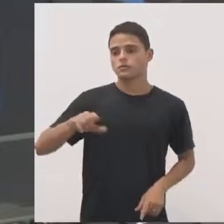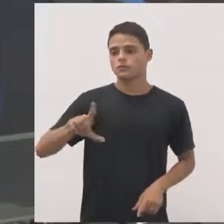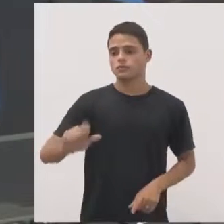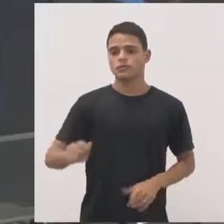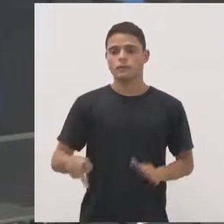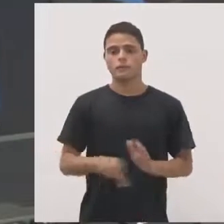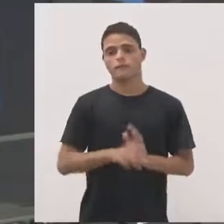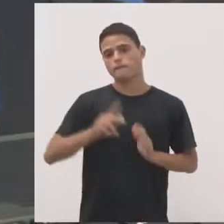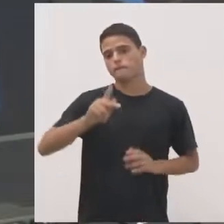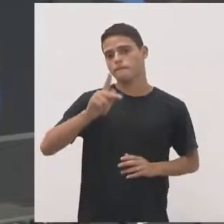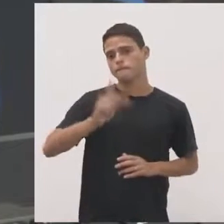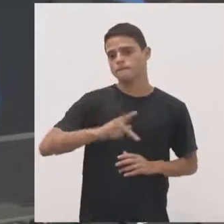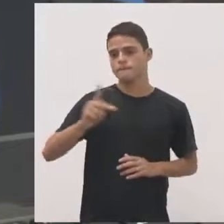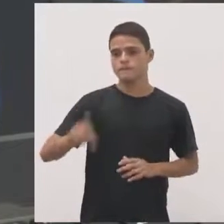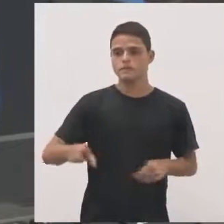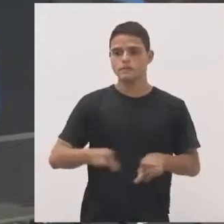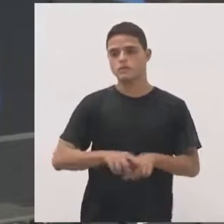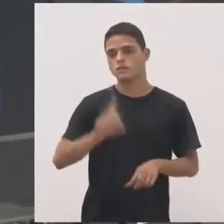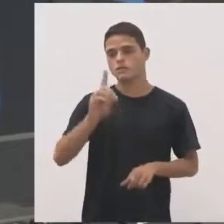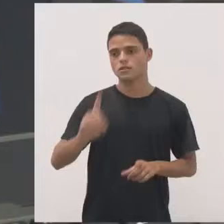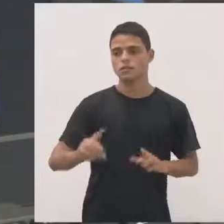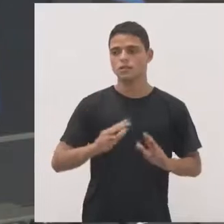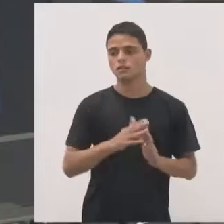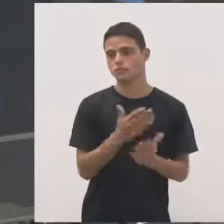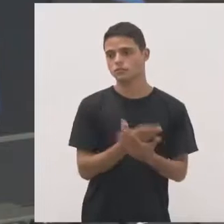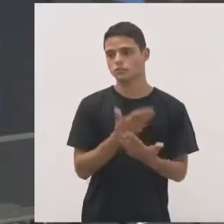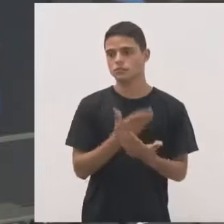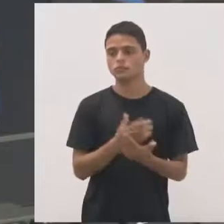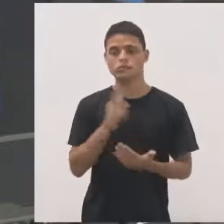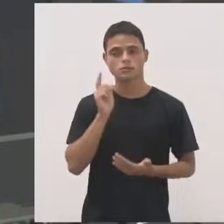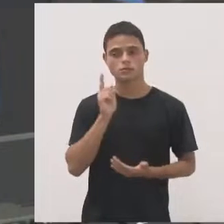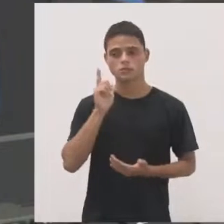os Protex ou para os diretores de escola, eles conseguem